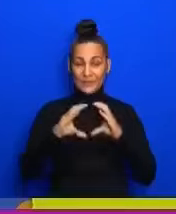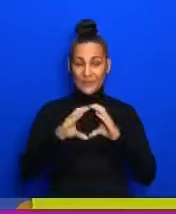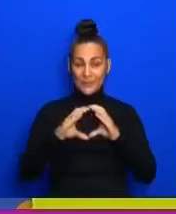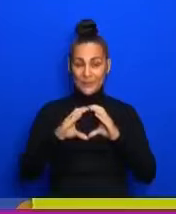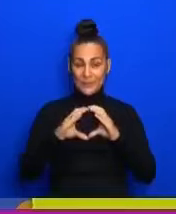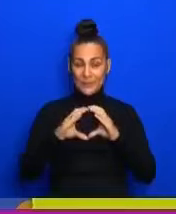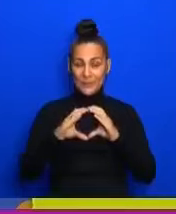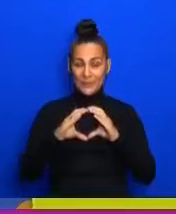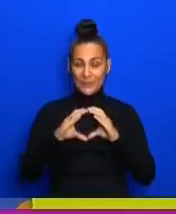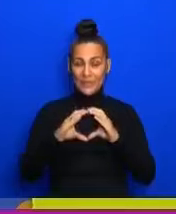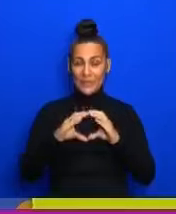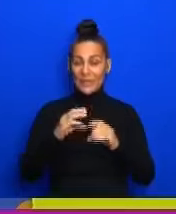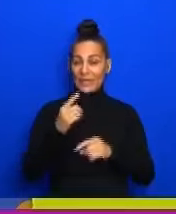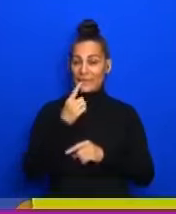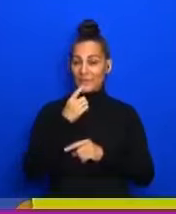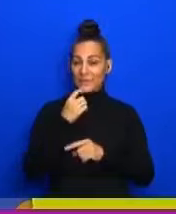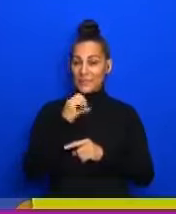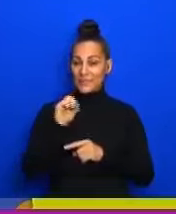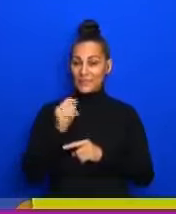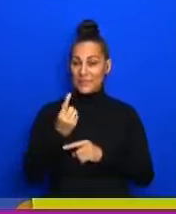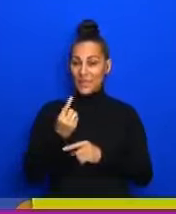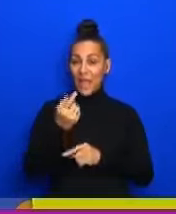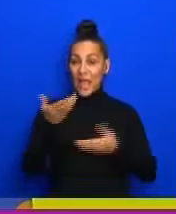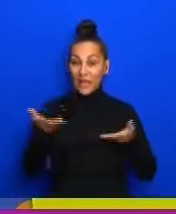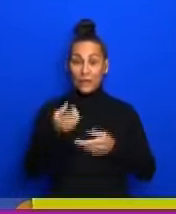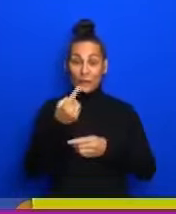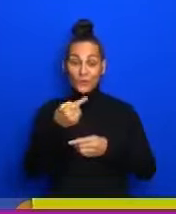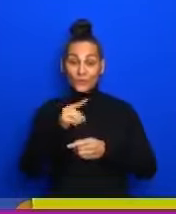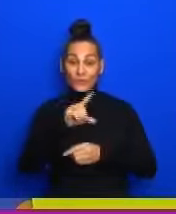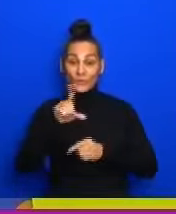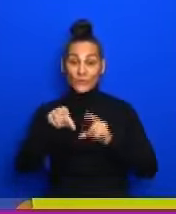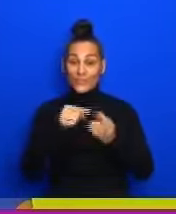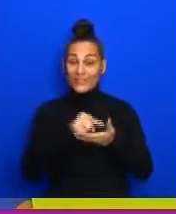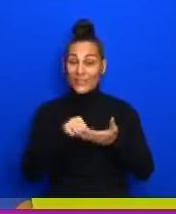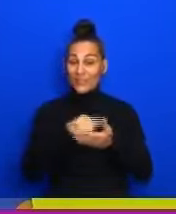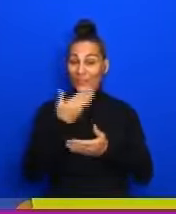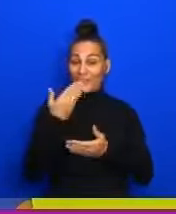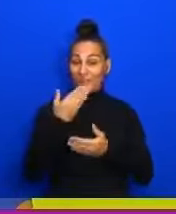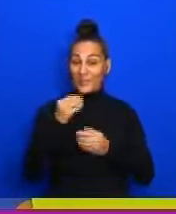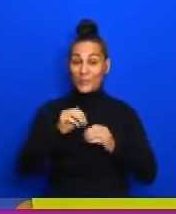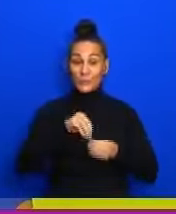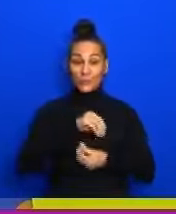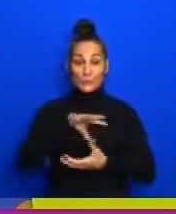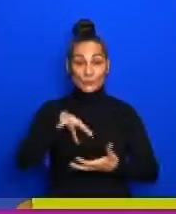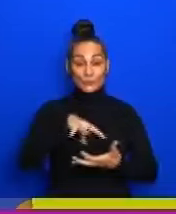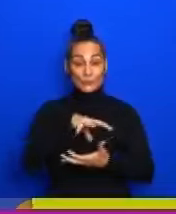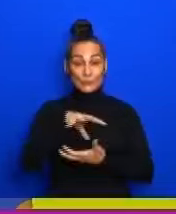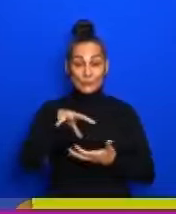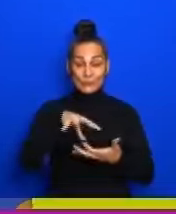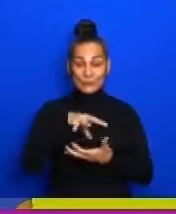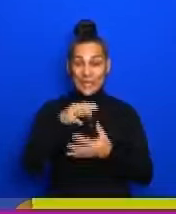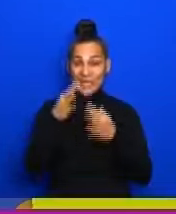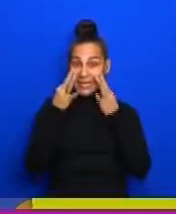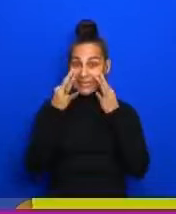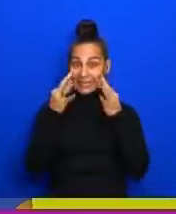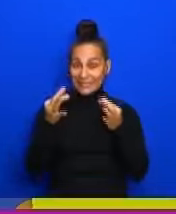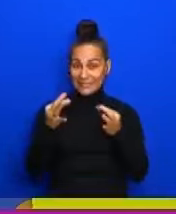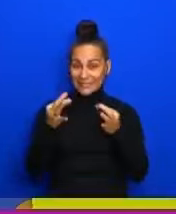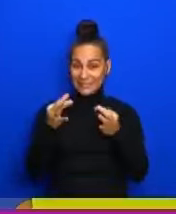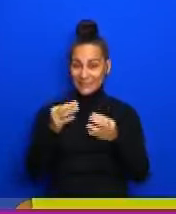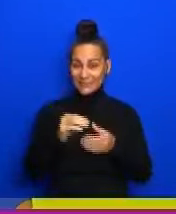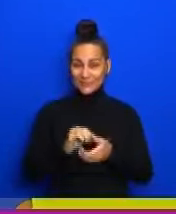01. Bola vermelha, agora a última dezena da Loto Fácil. Embaralhando, o globo girando,